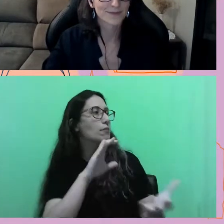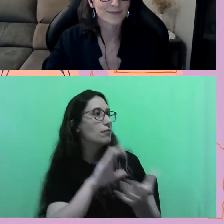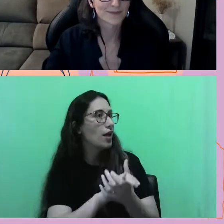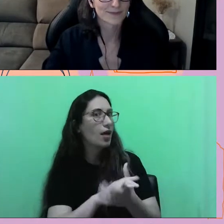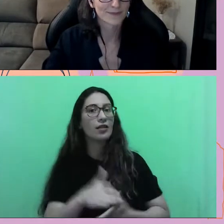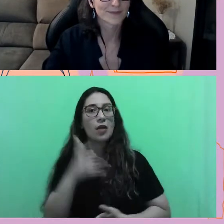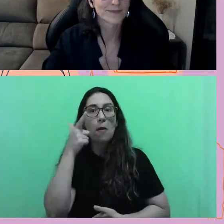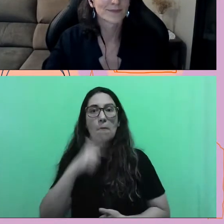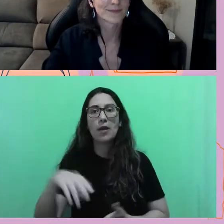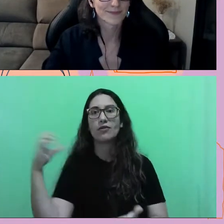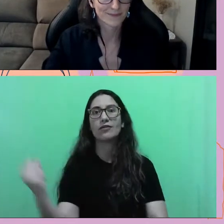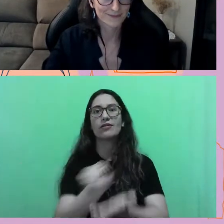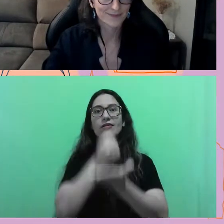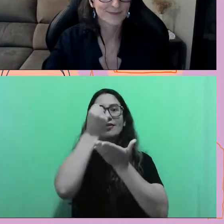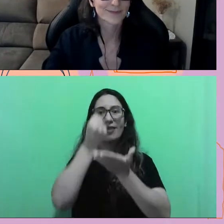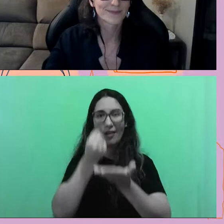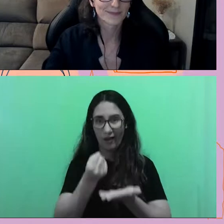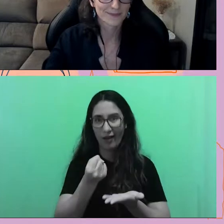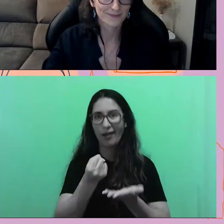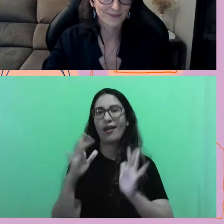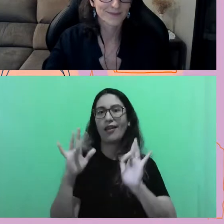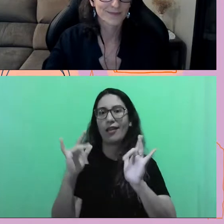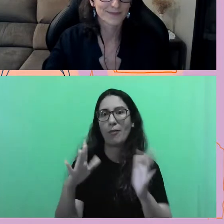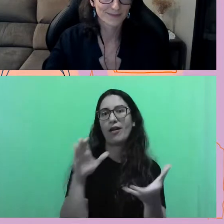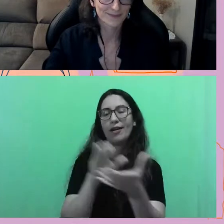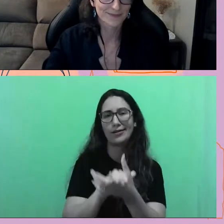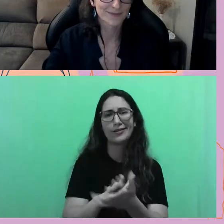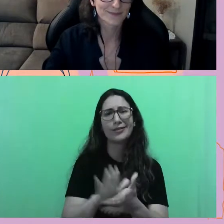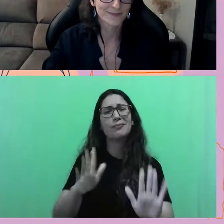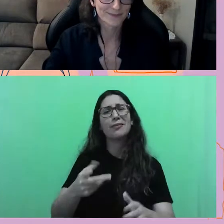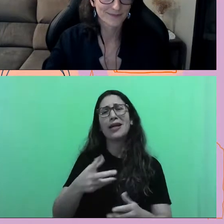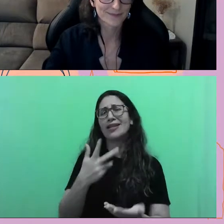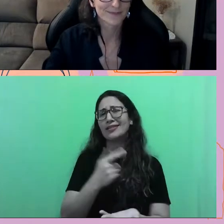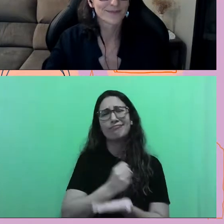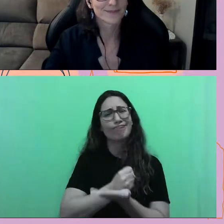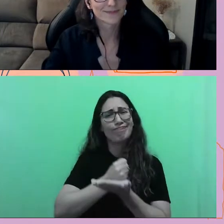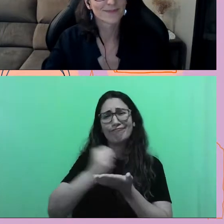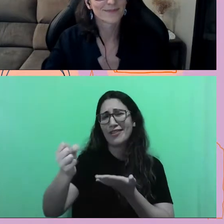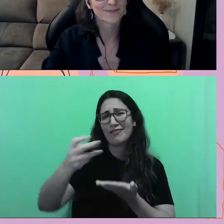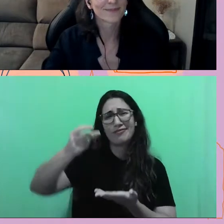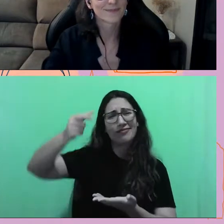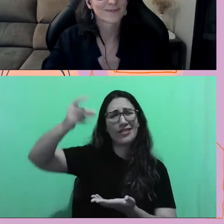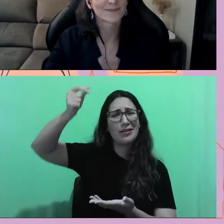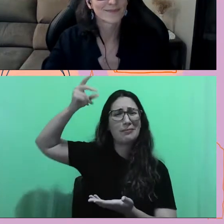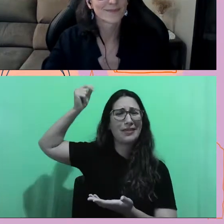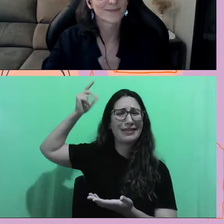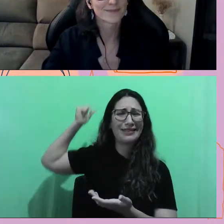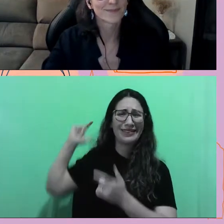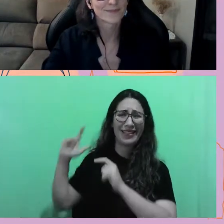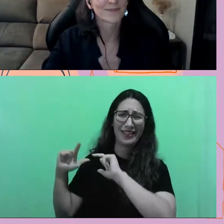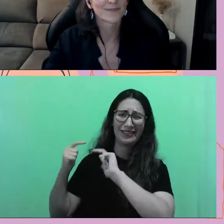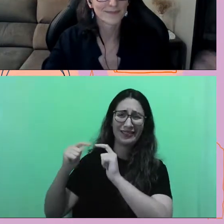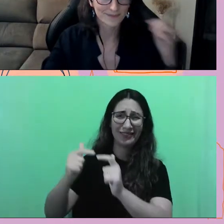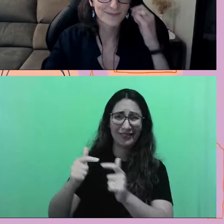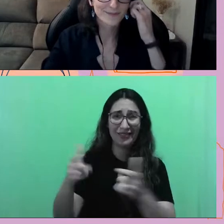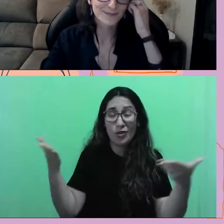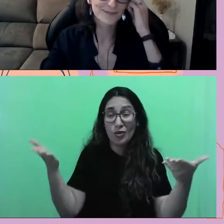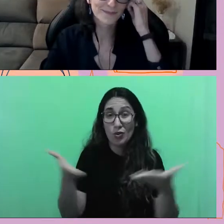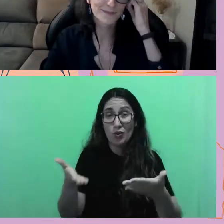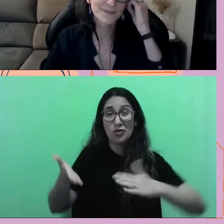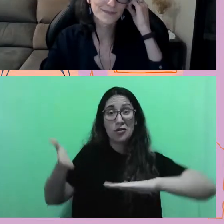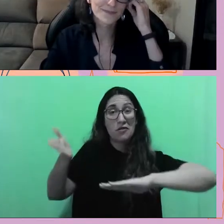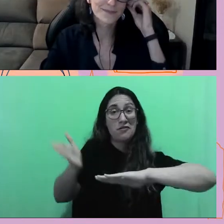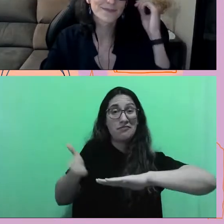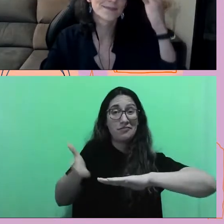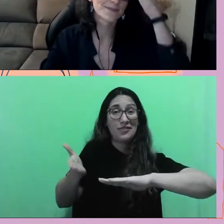o príncipe encantado, né? Só que isso daí é passado, isso daí, né, é antiguidade. A gente vive na